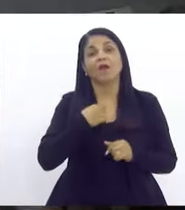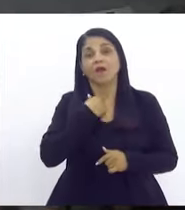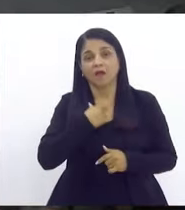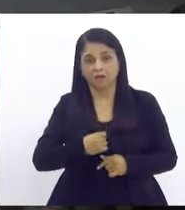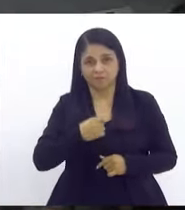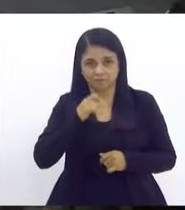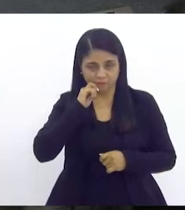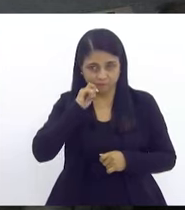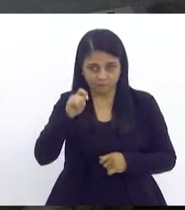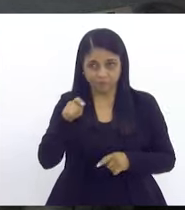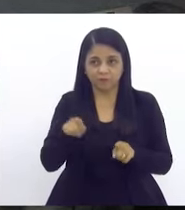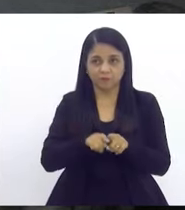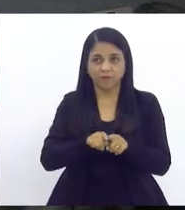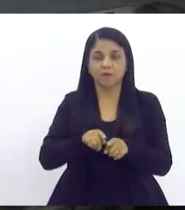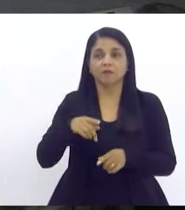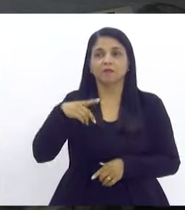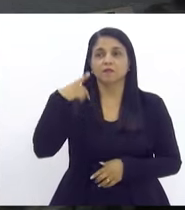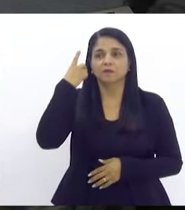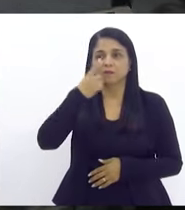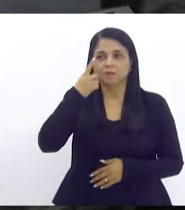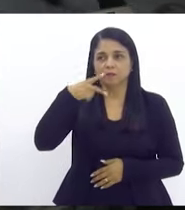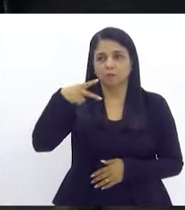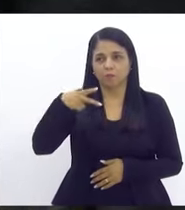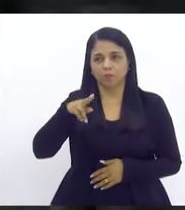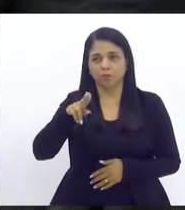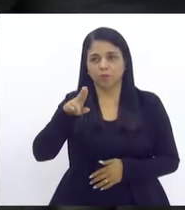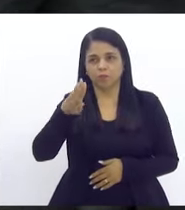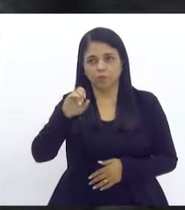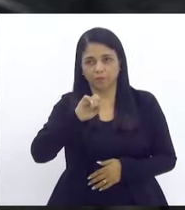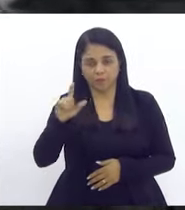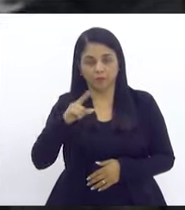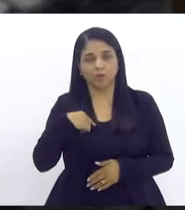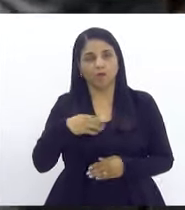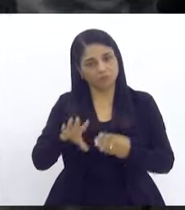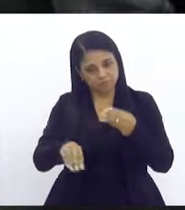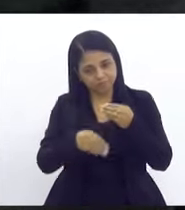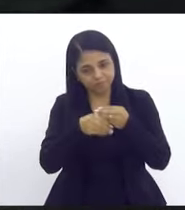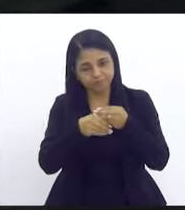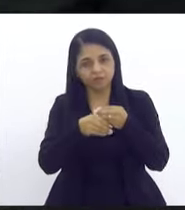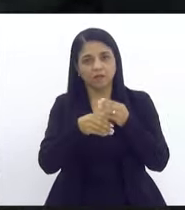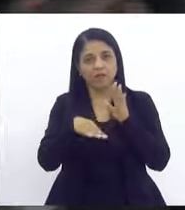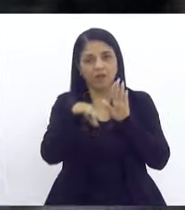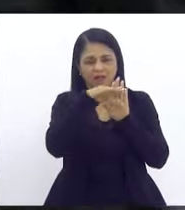Pois não, deputado Felipe Pobel. Presidente, reiterar aqui que a